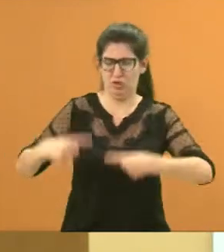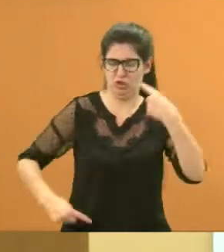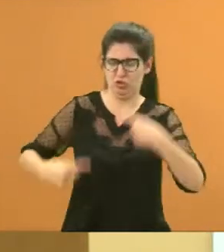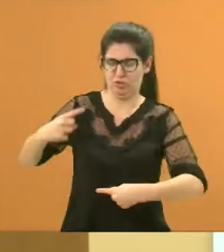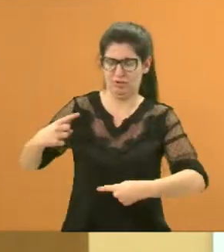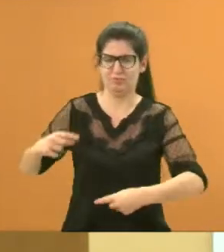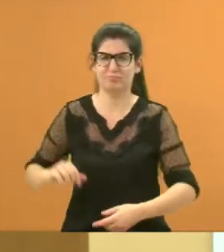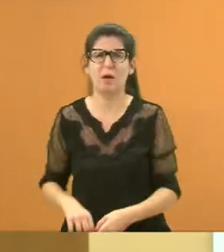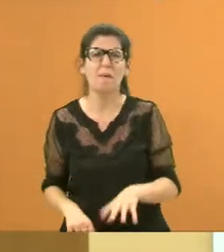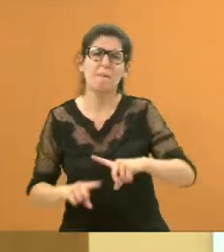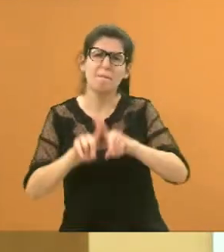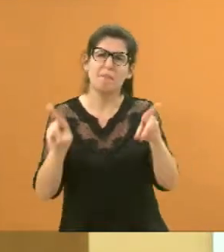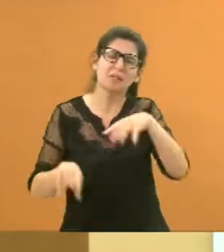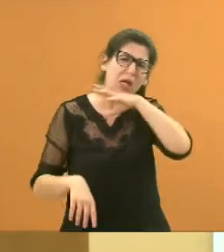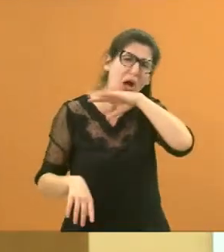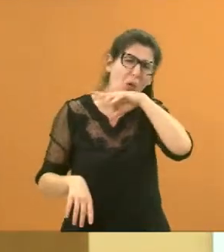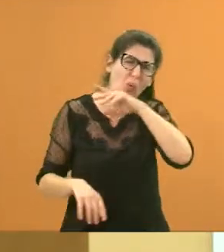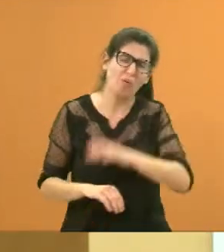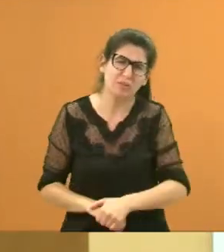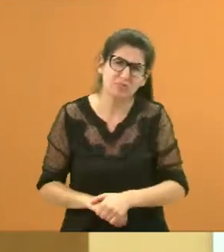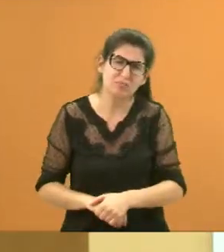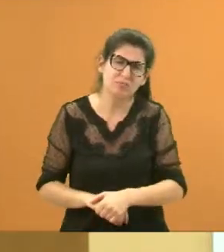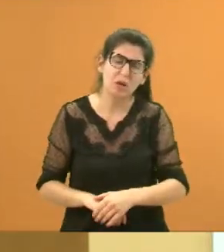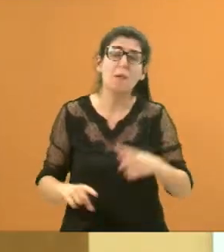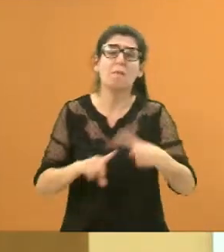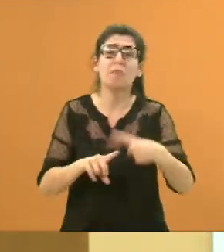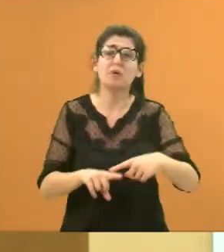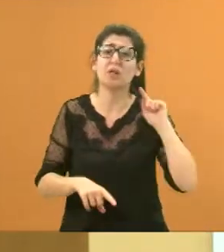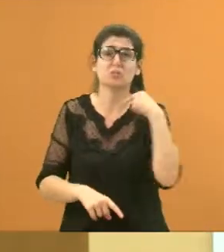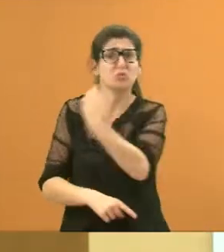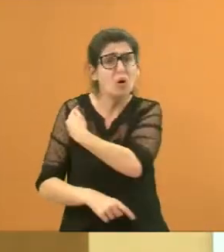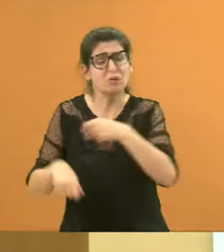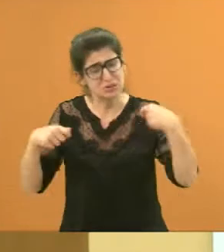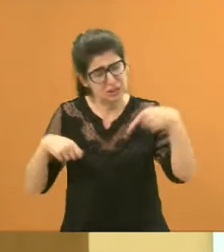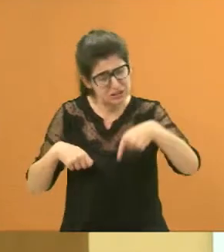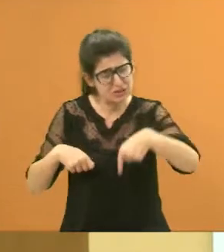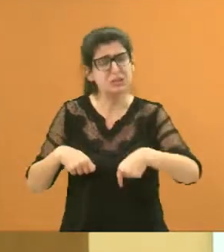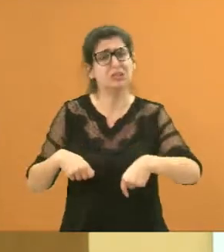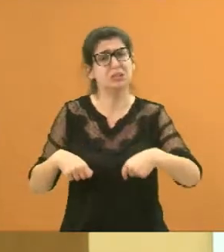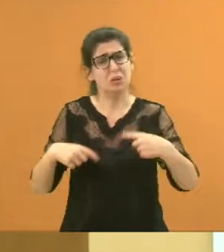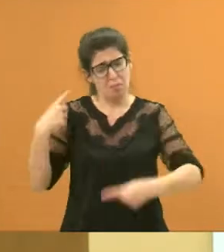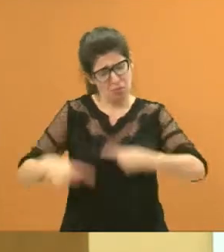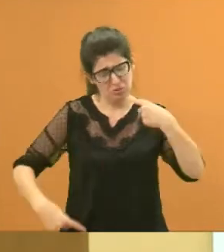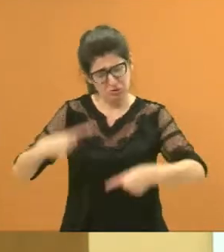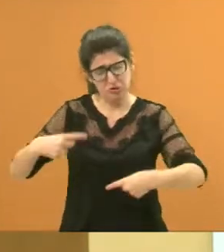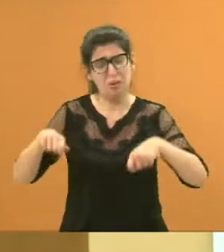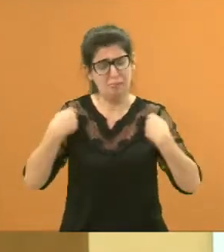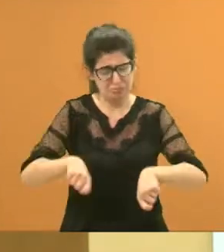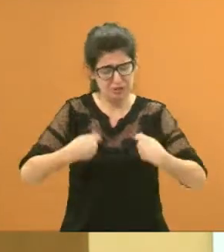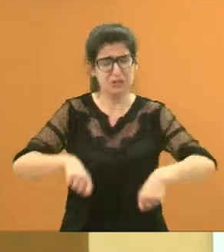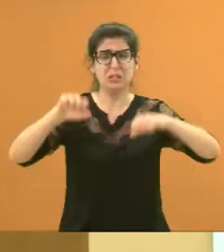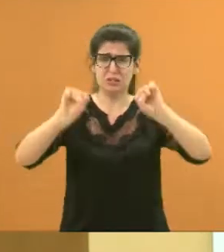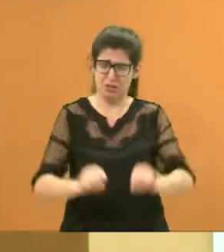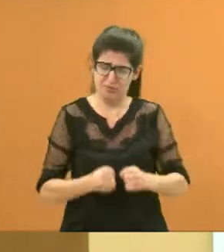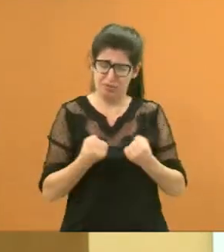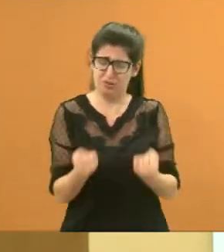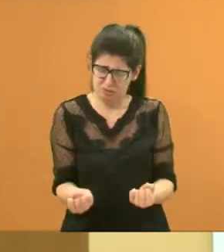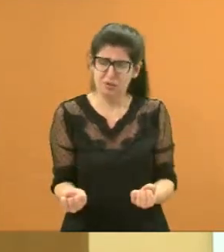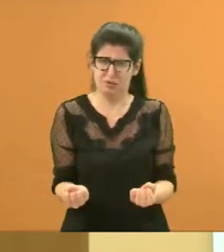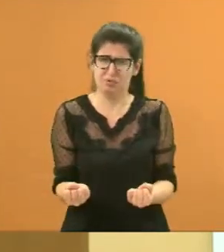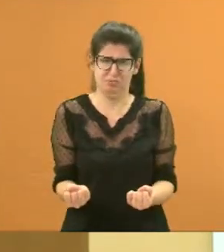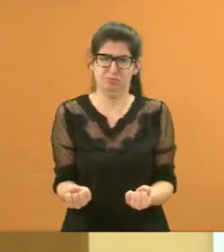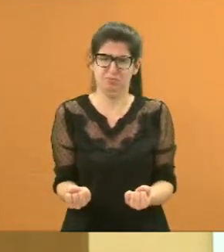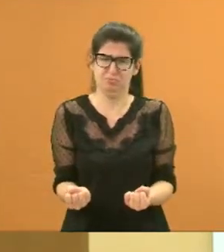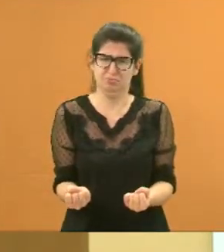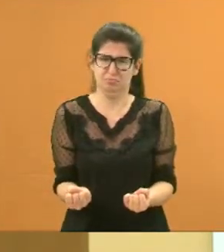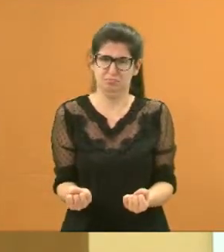aqui, se não somos, nós estamos na política. Então nós temos que defender essa situação, porque, infelizmente, né,